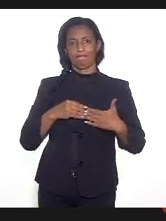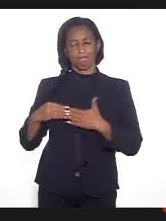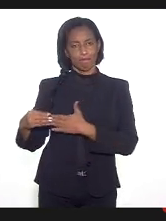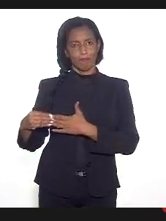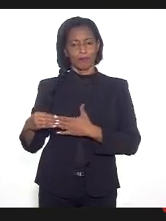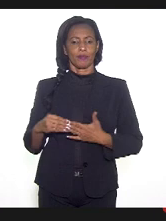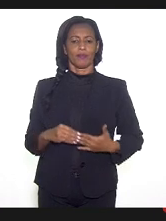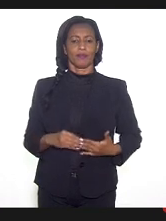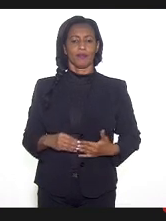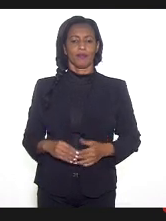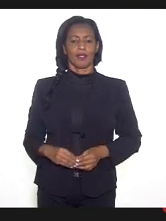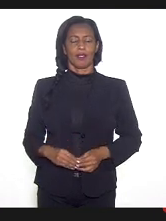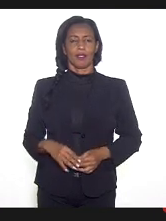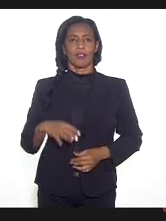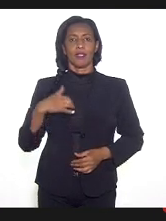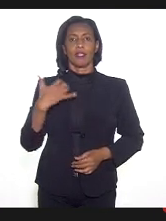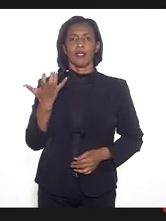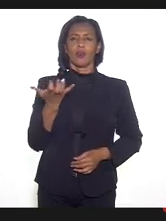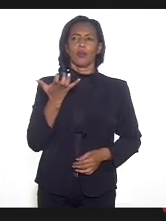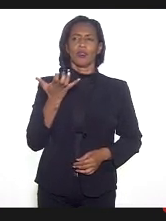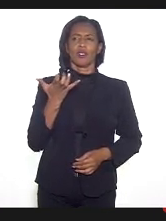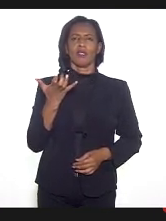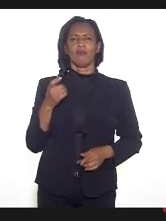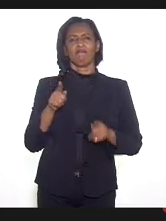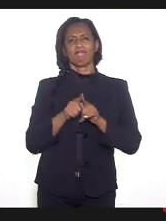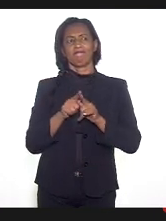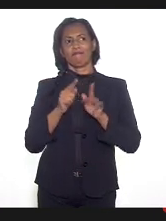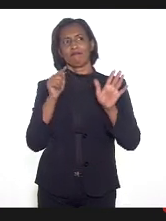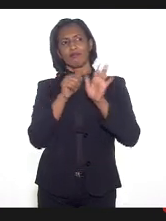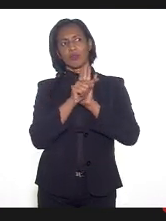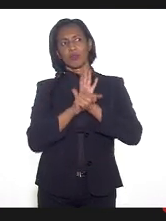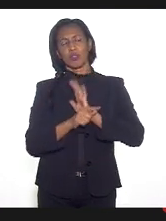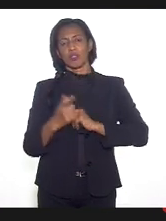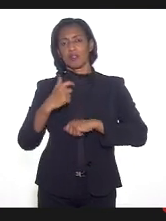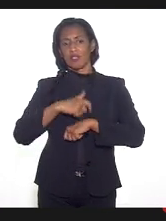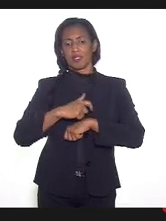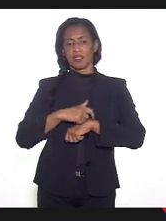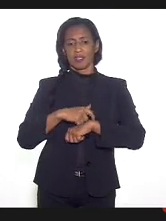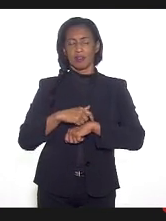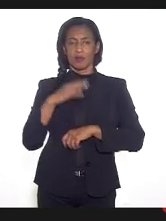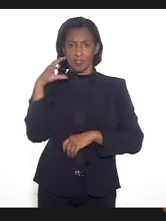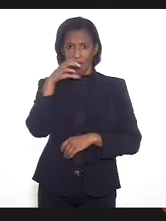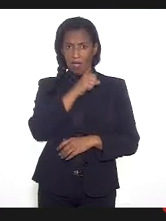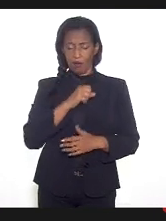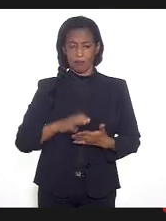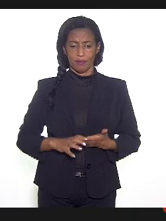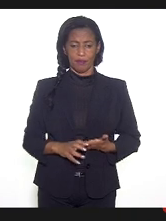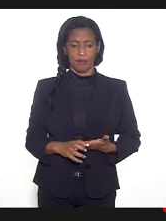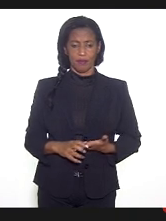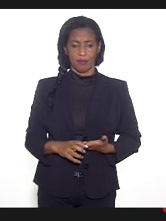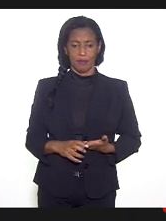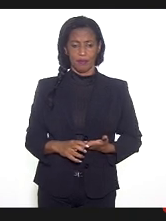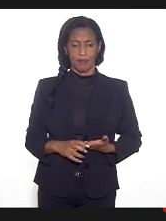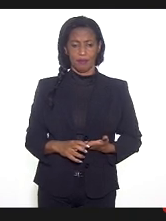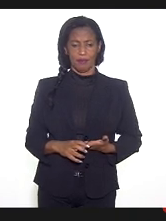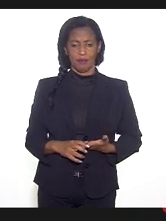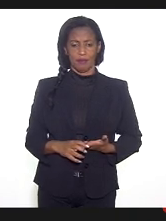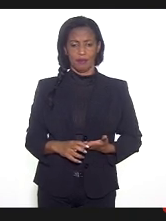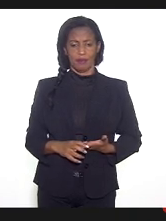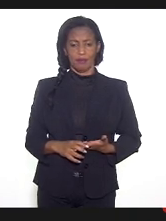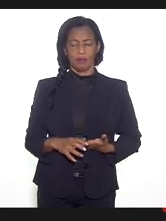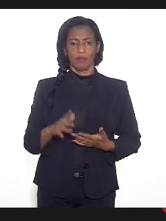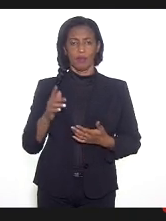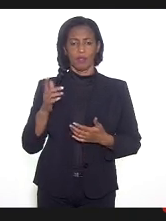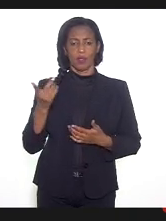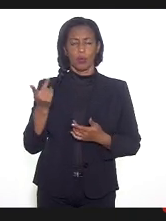a sua respectiva presidência. E eu queria fazer algumas sugestões, mas eu não sei se vale a tempo, mas tentarei ser o mais breve possível. O regime